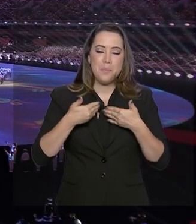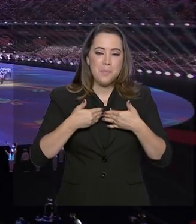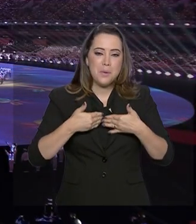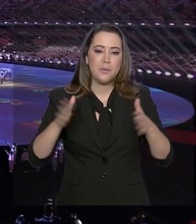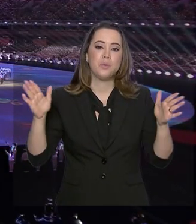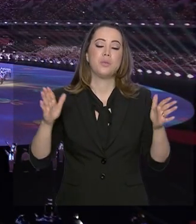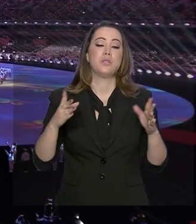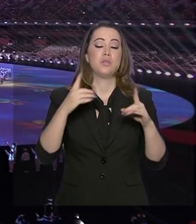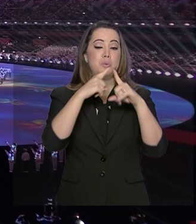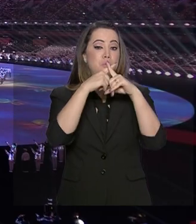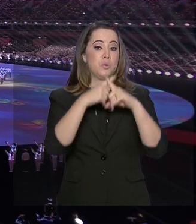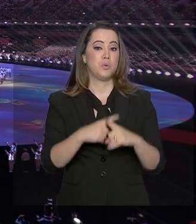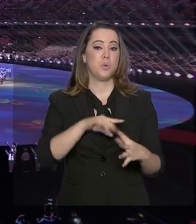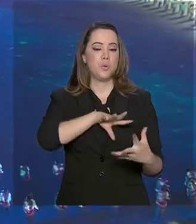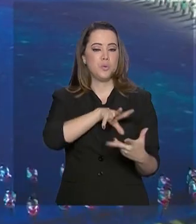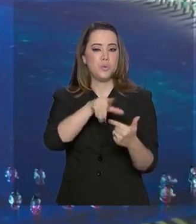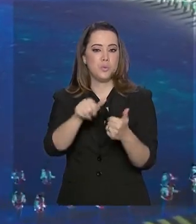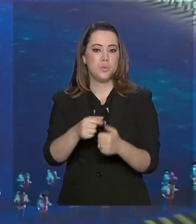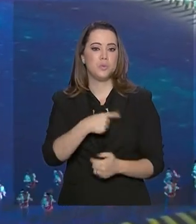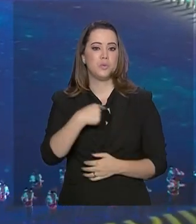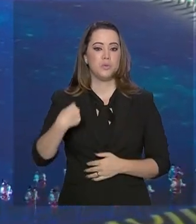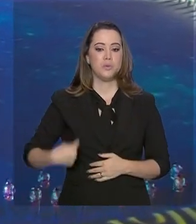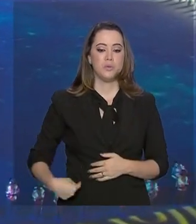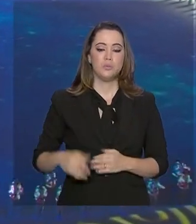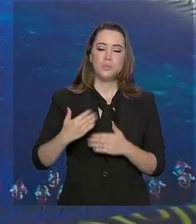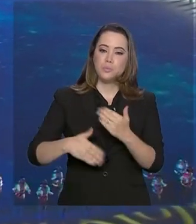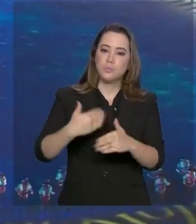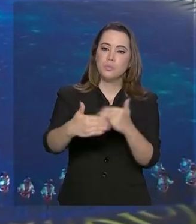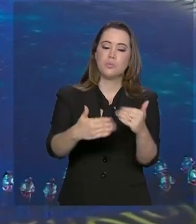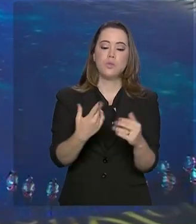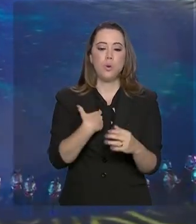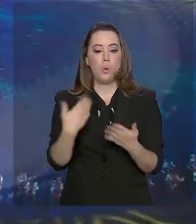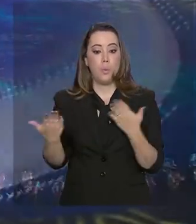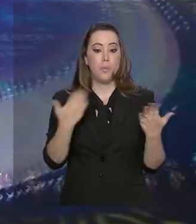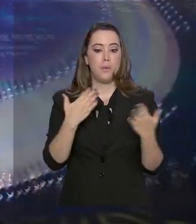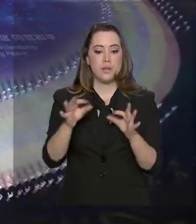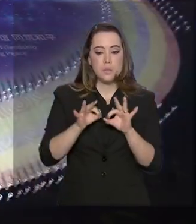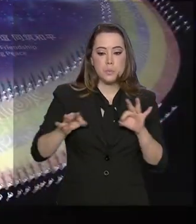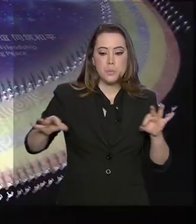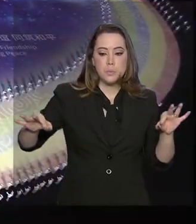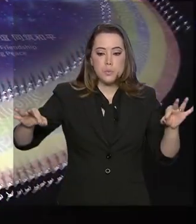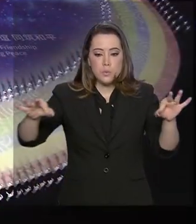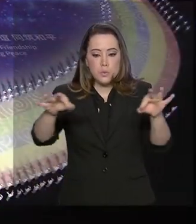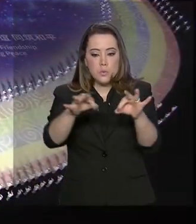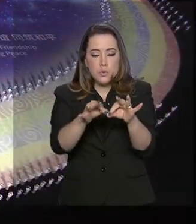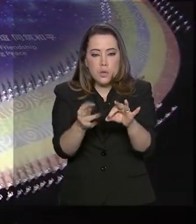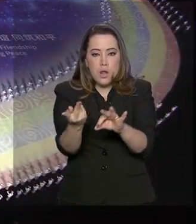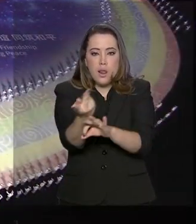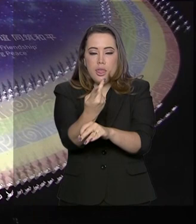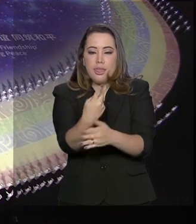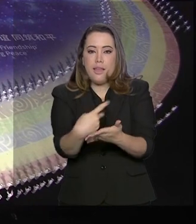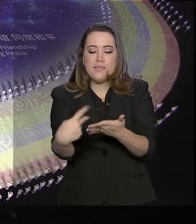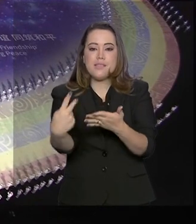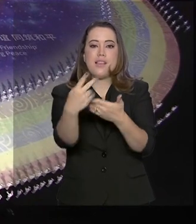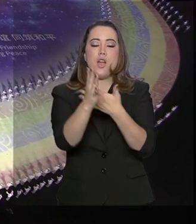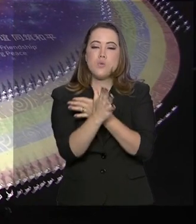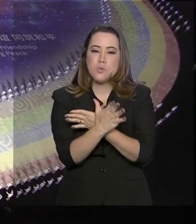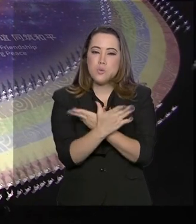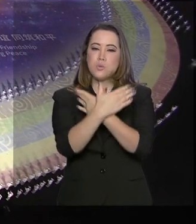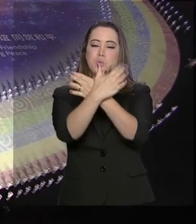Mundiais Militares na China. Em projeção mapeada, uma corrente humana formou o desenho de uma pomba,